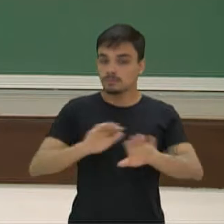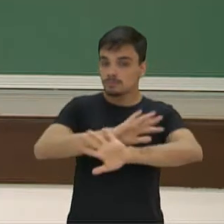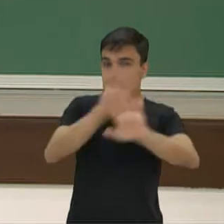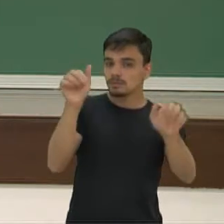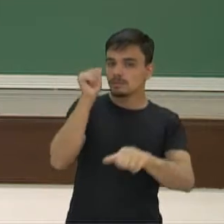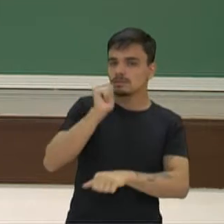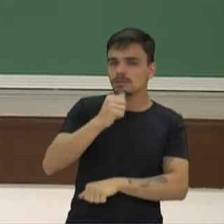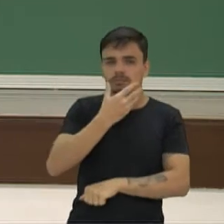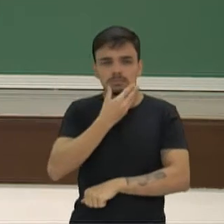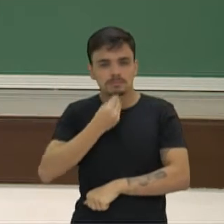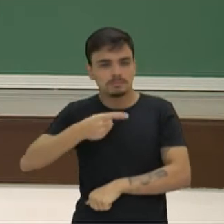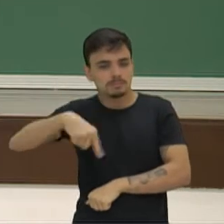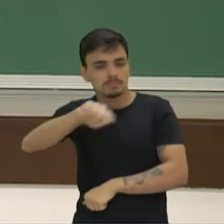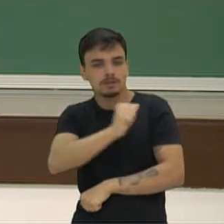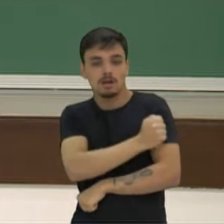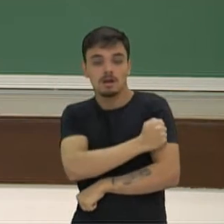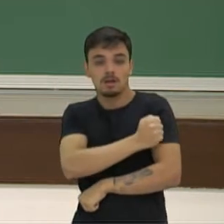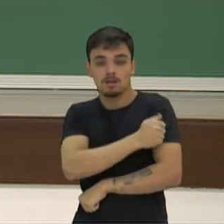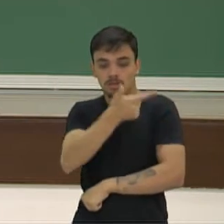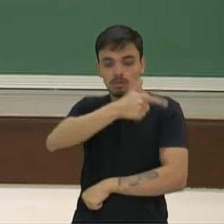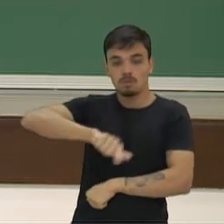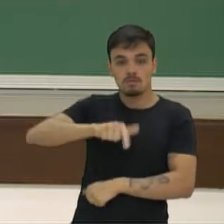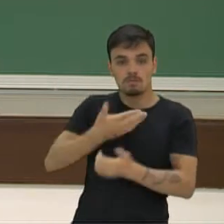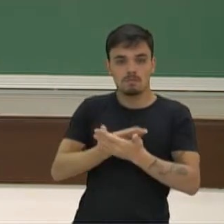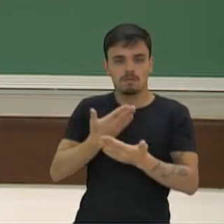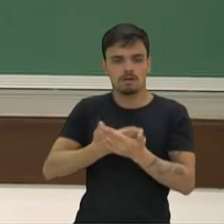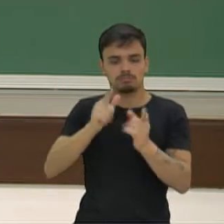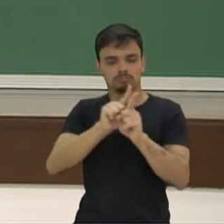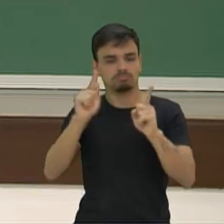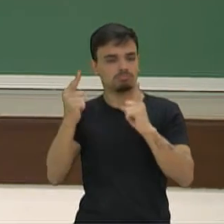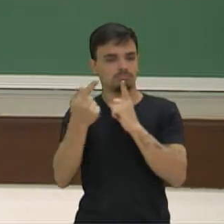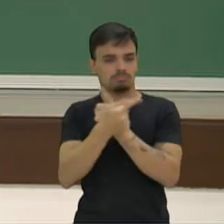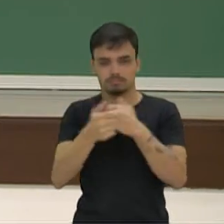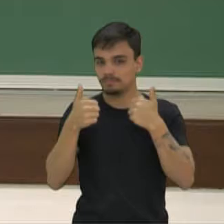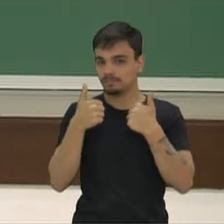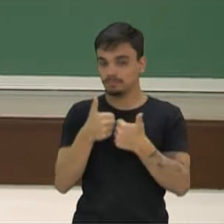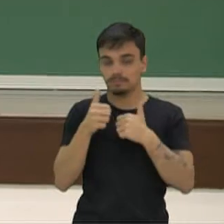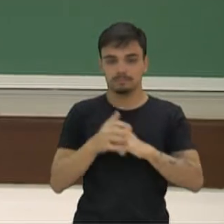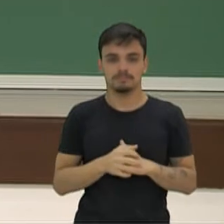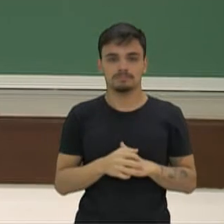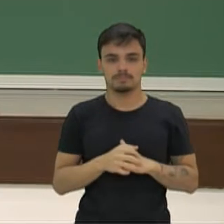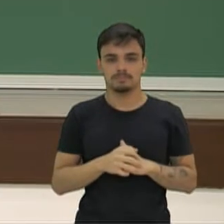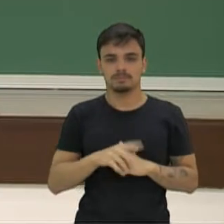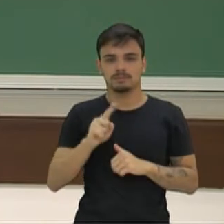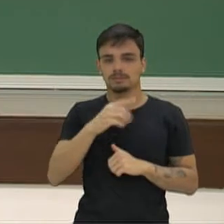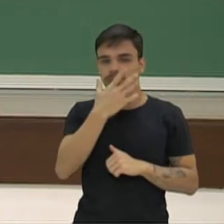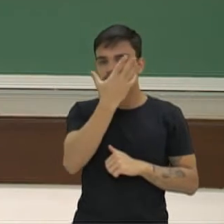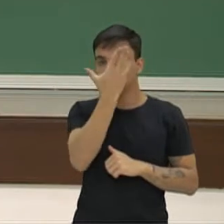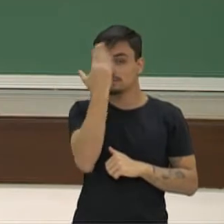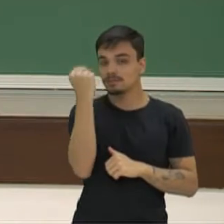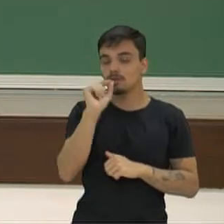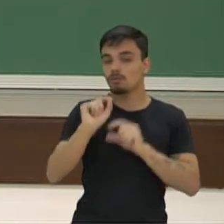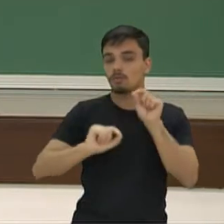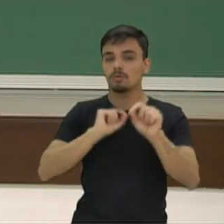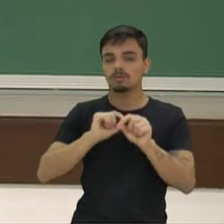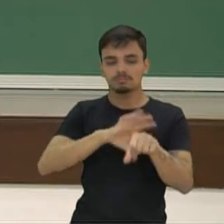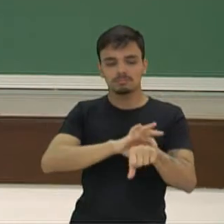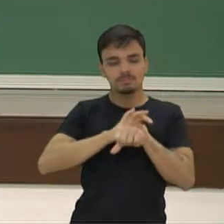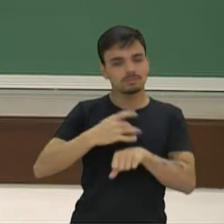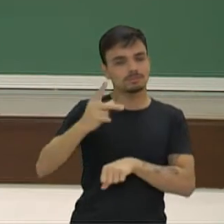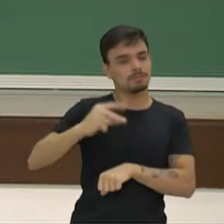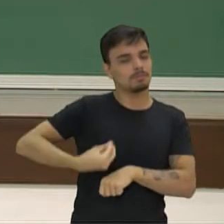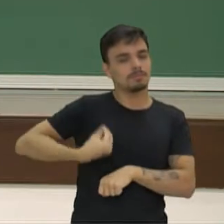Olá, alunas! Olá, alunos! Chegamos mais uma aula de geografia. Não esqueça de marcar sua presença, é claro,